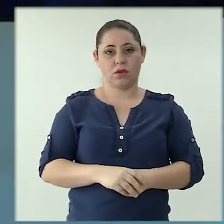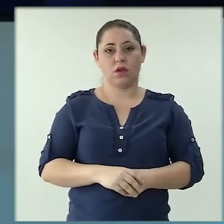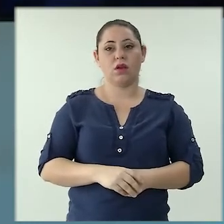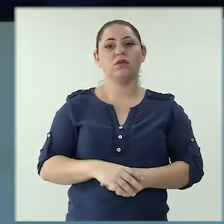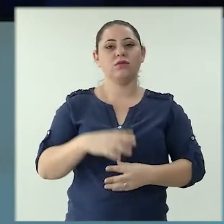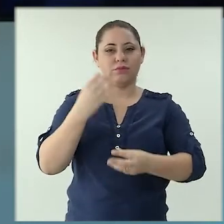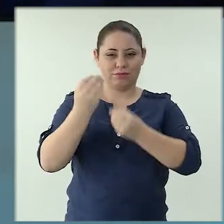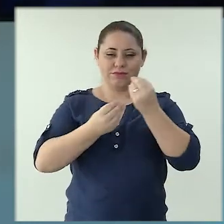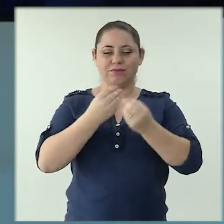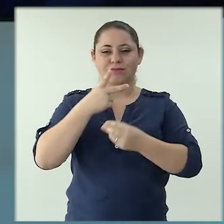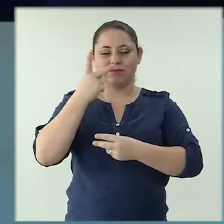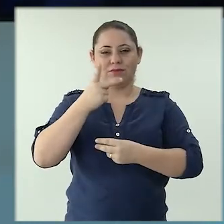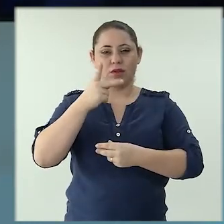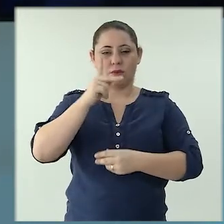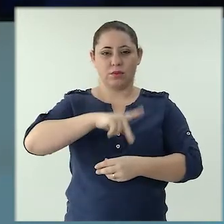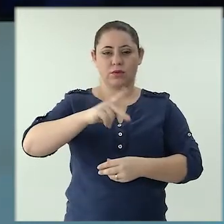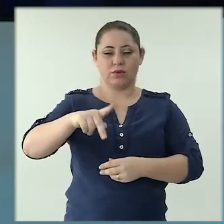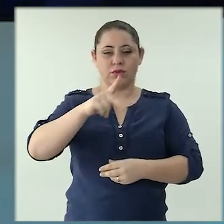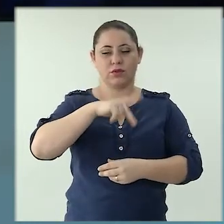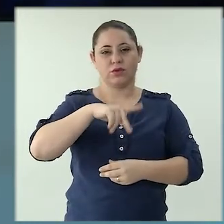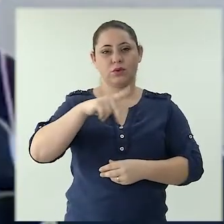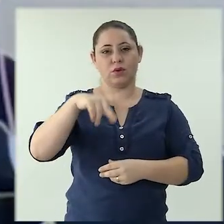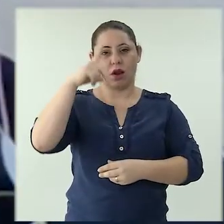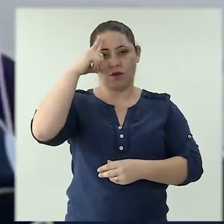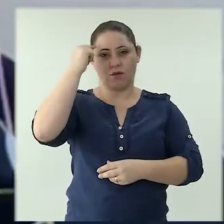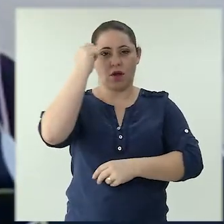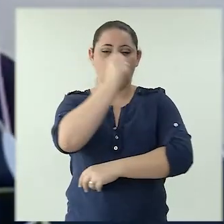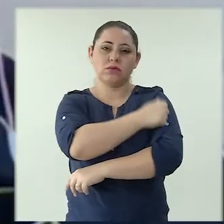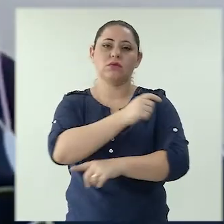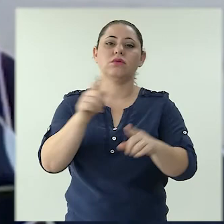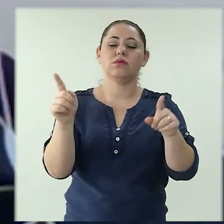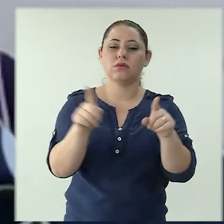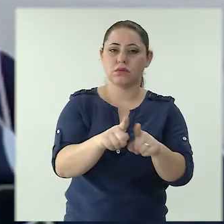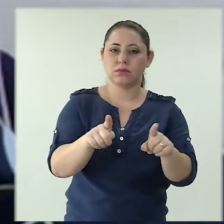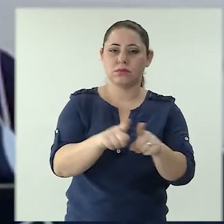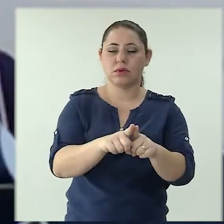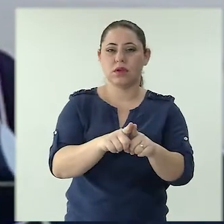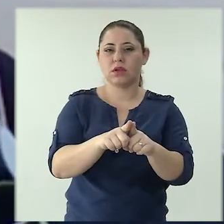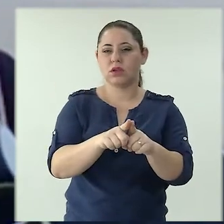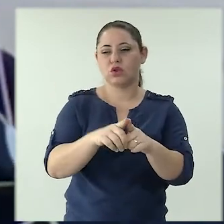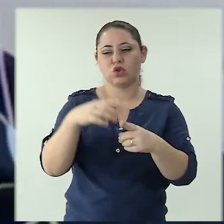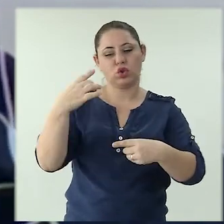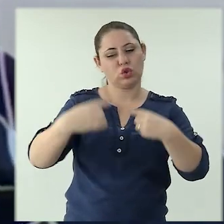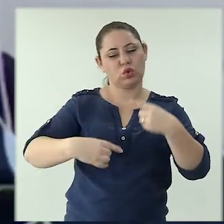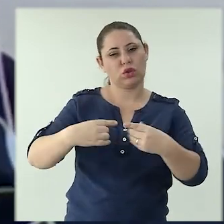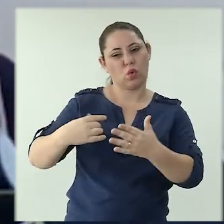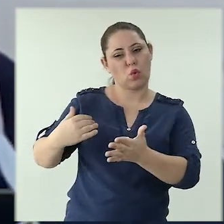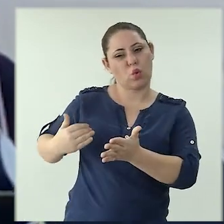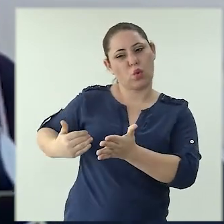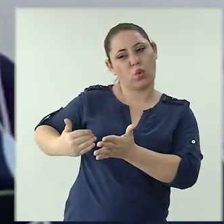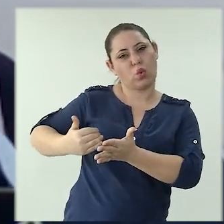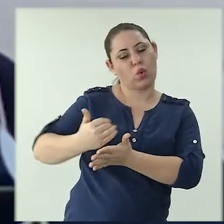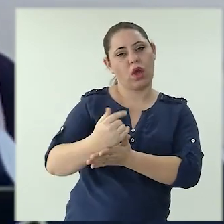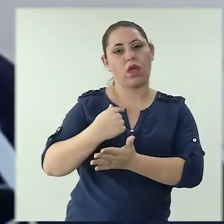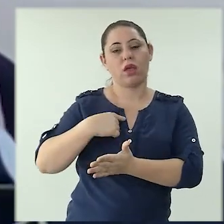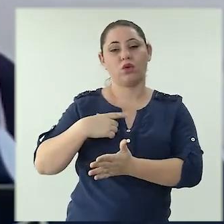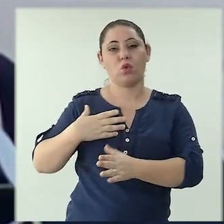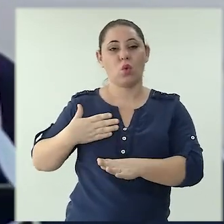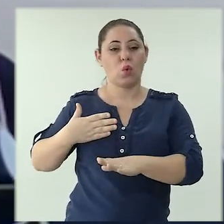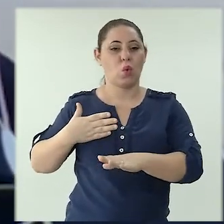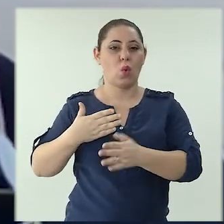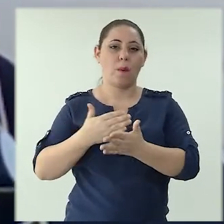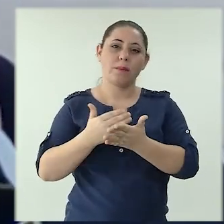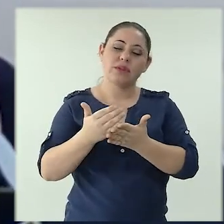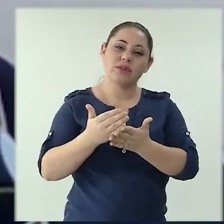eu sou professor universitário também, além de ser advogado, e essas discussões, elas vêm desde quando eu entrei na faculdade. Só que